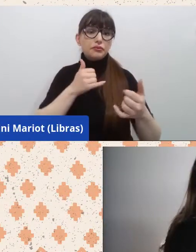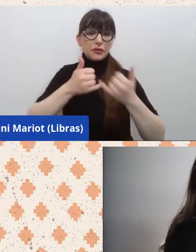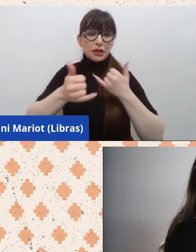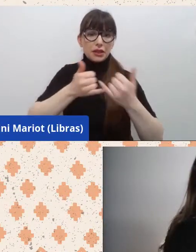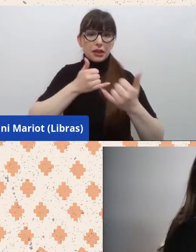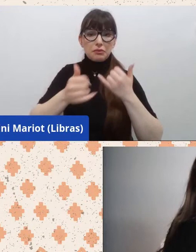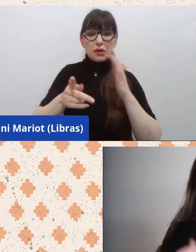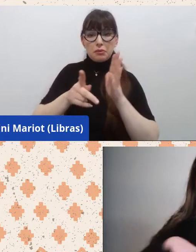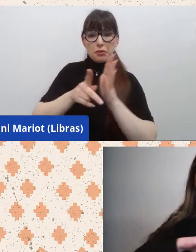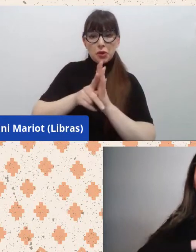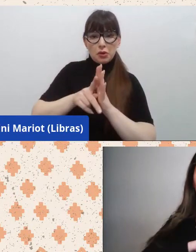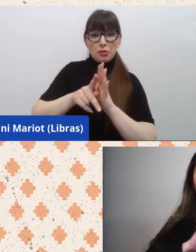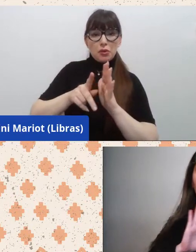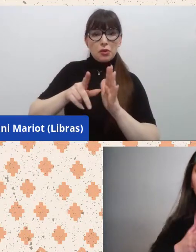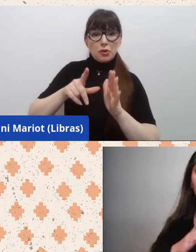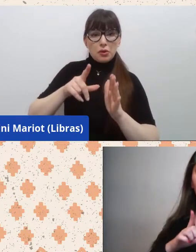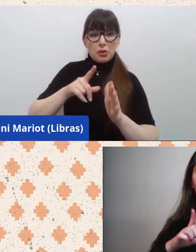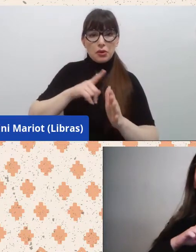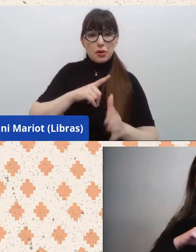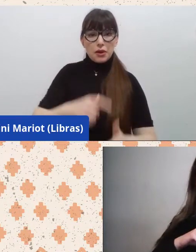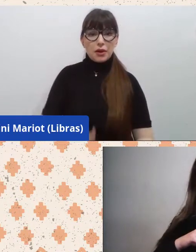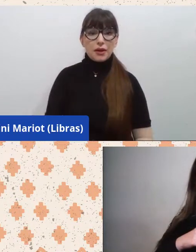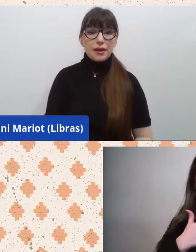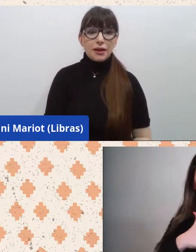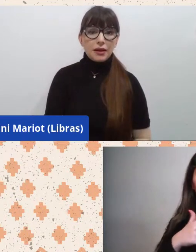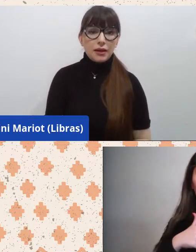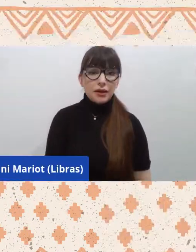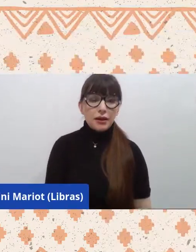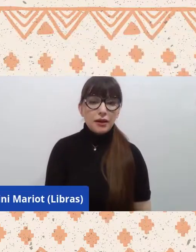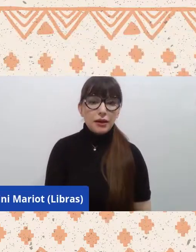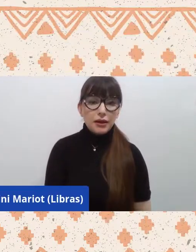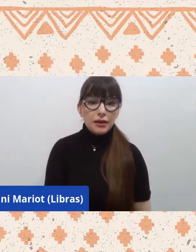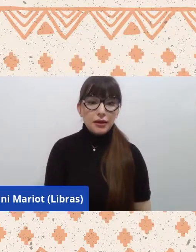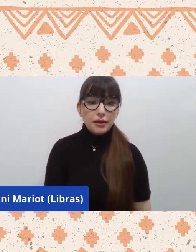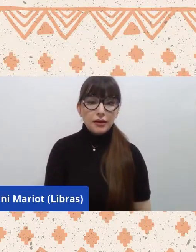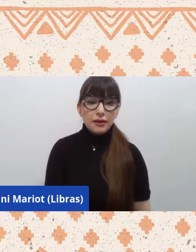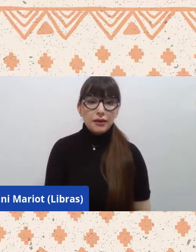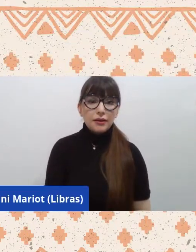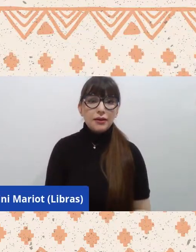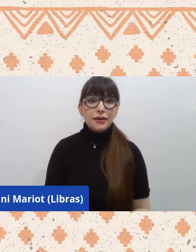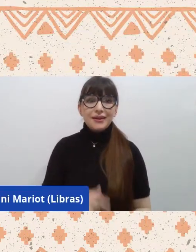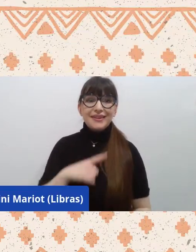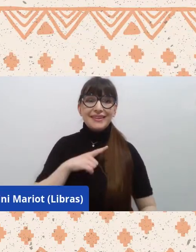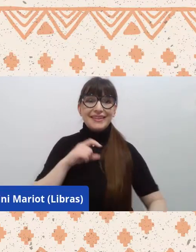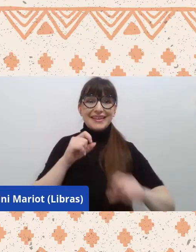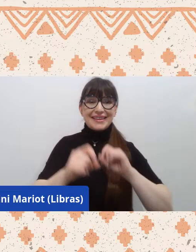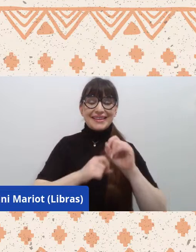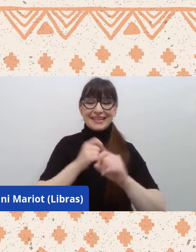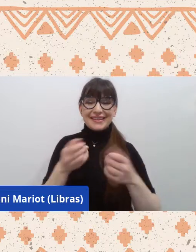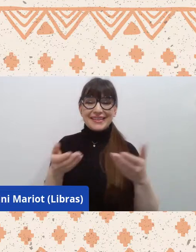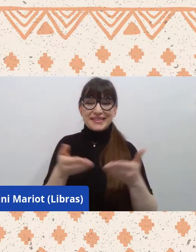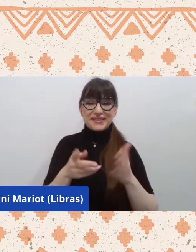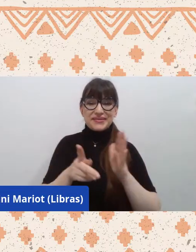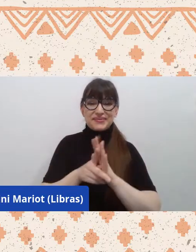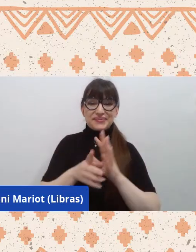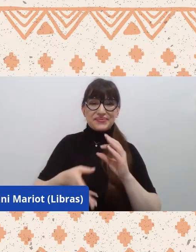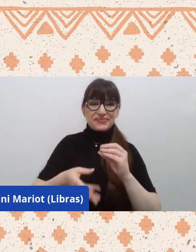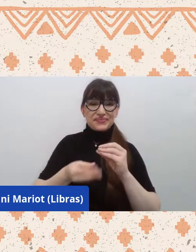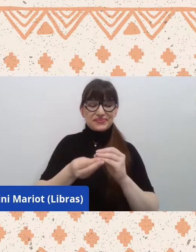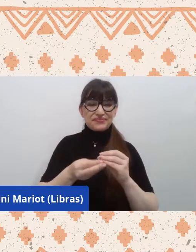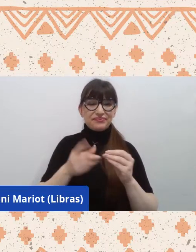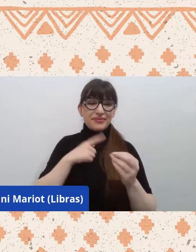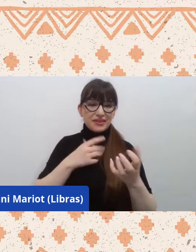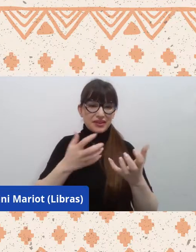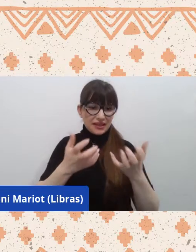tivemos um pequeno problema na transmissão, eu vou fazer aqui uma breve síntese daquilo que eu gostaria